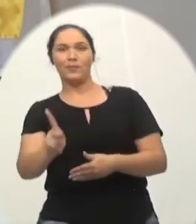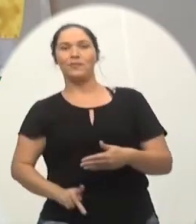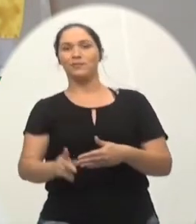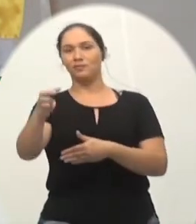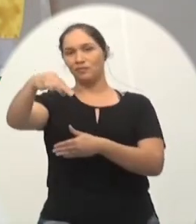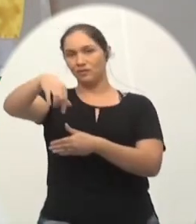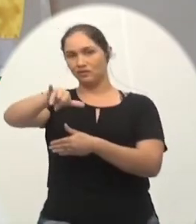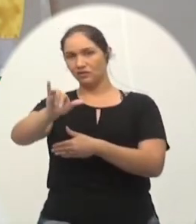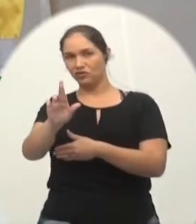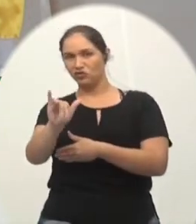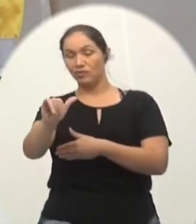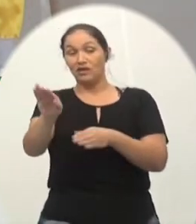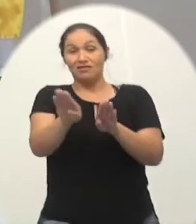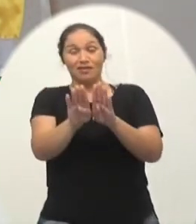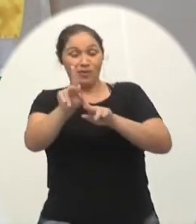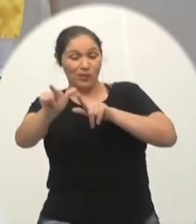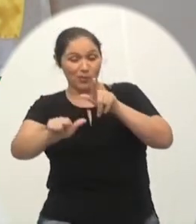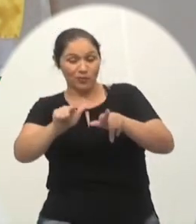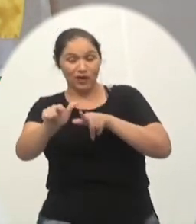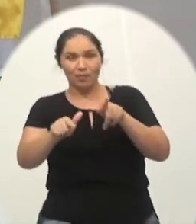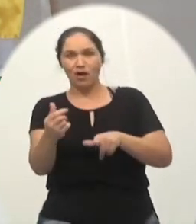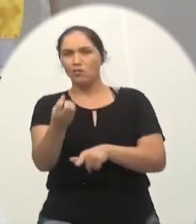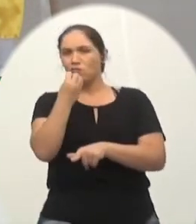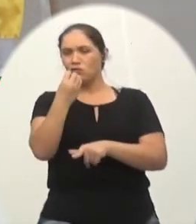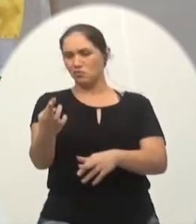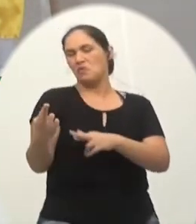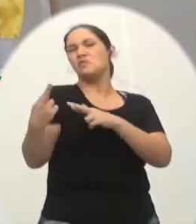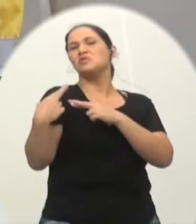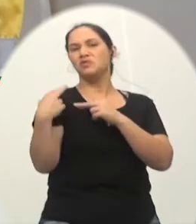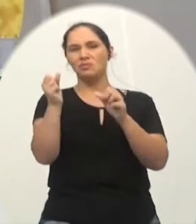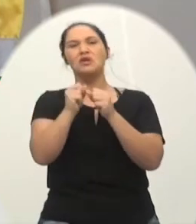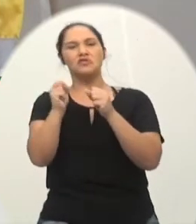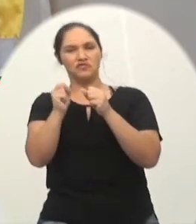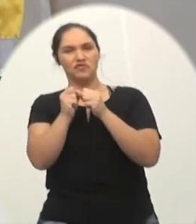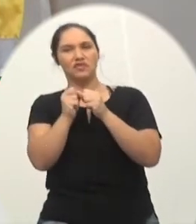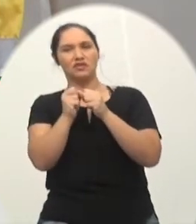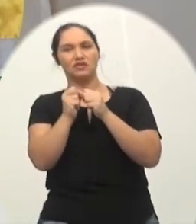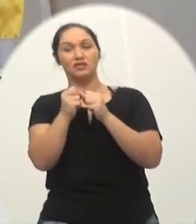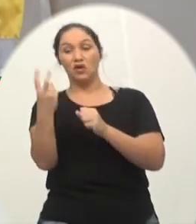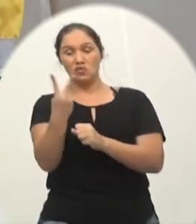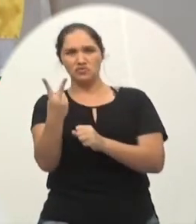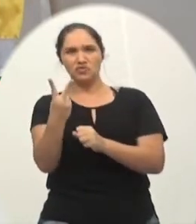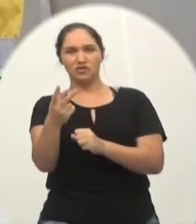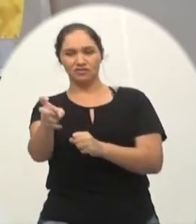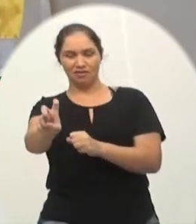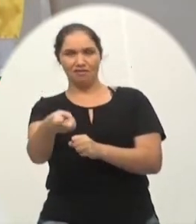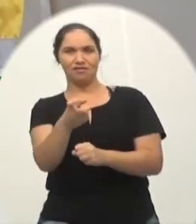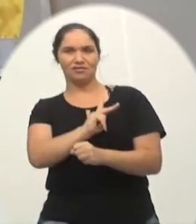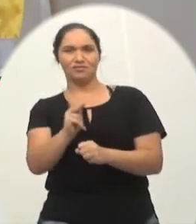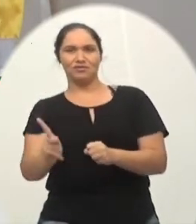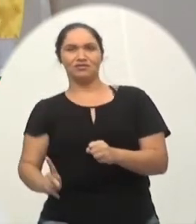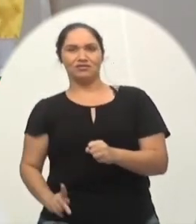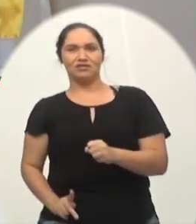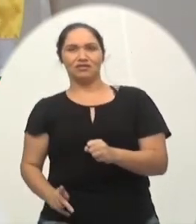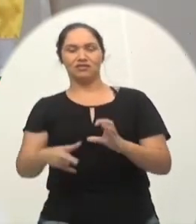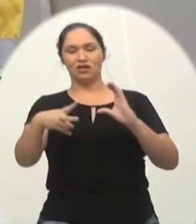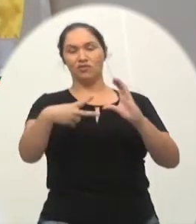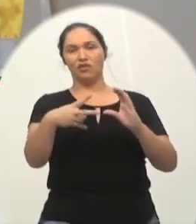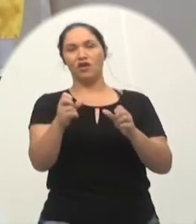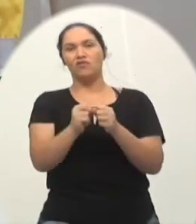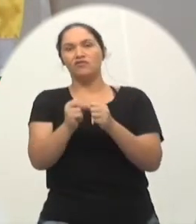trabalho exemplar também, um trabalho de muita responsabilidade, os dois fizeram, e de muito compromisso com a sociedade e com